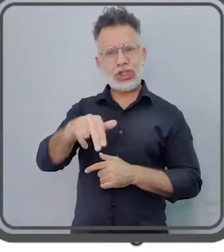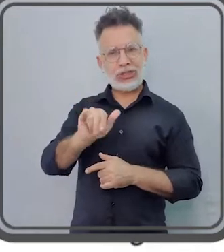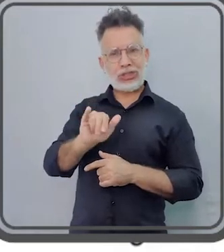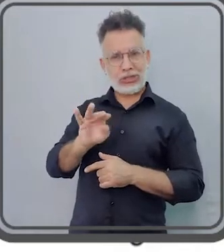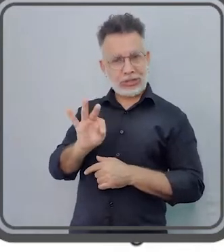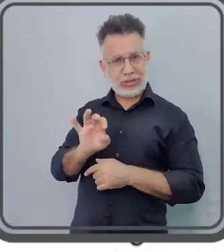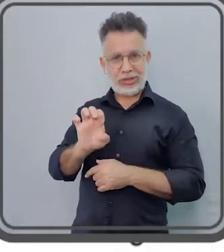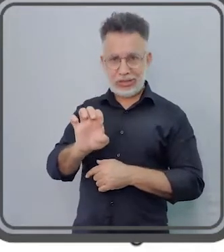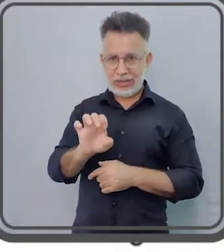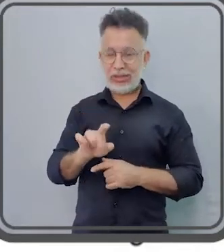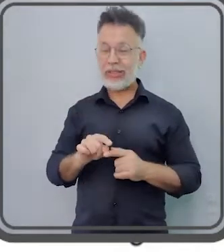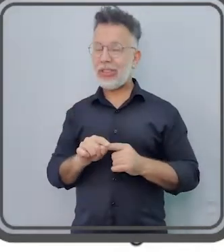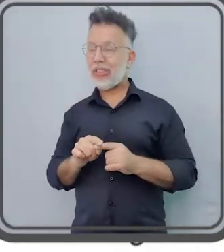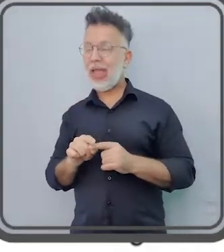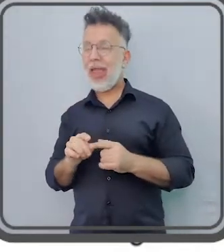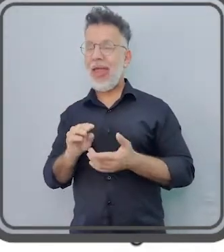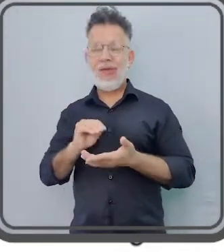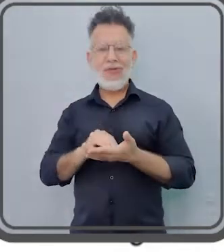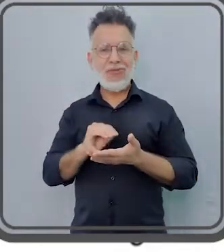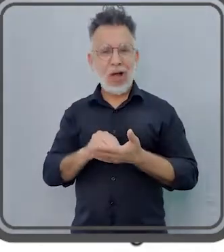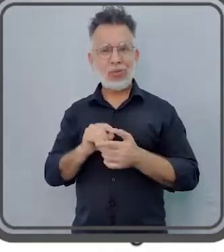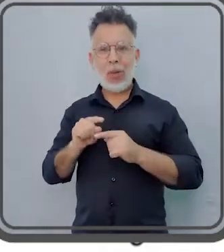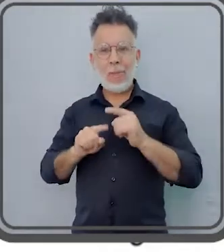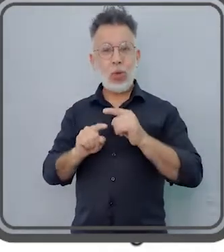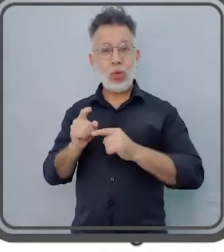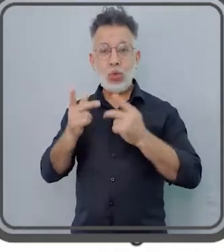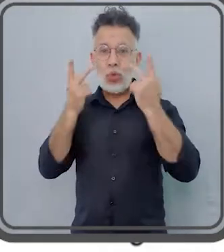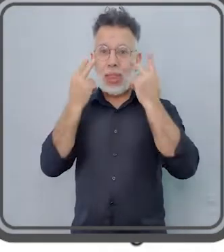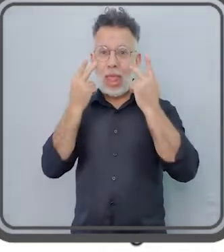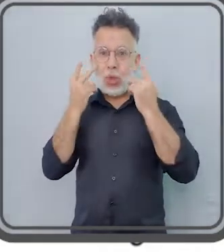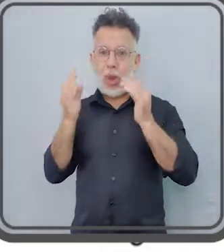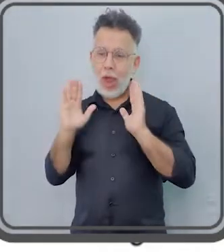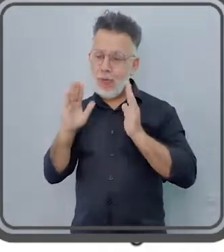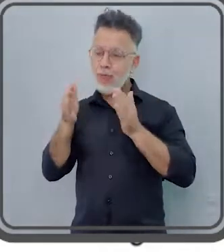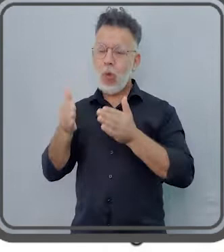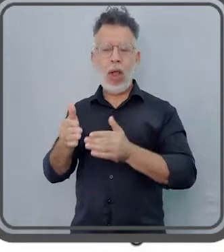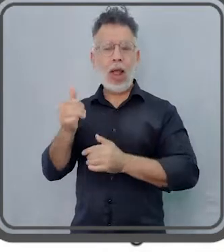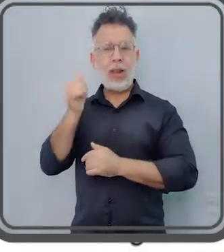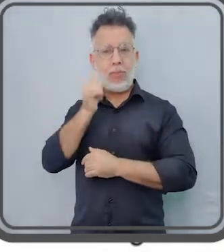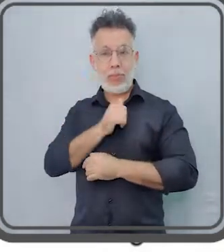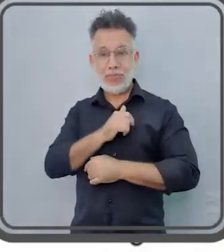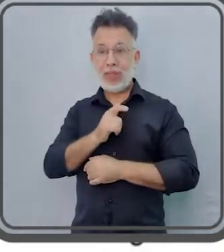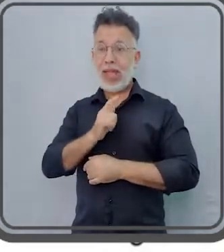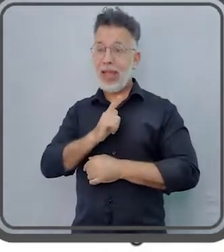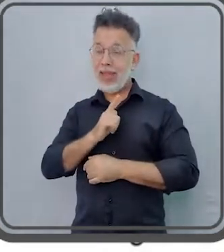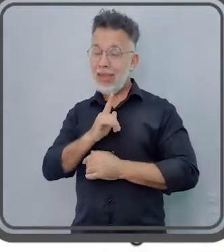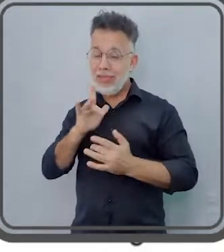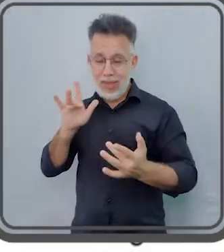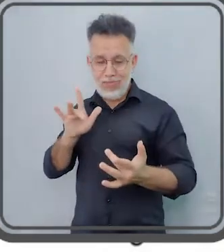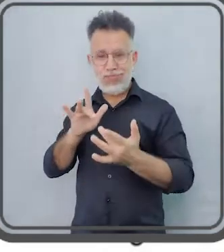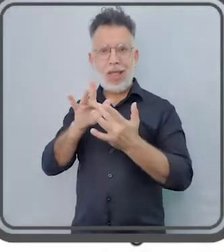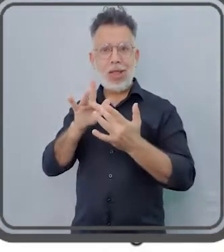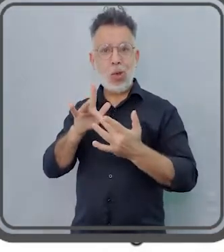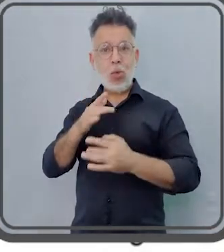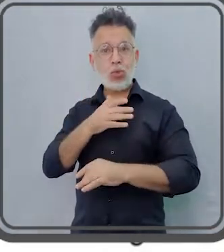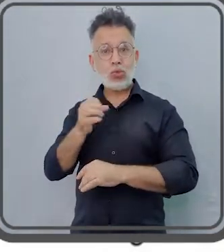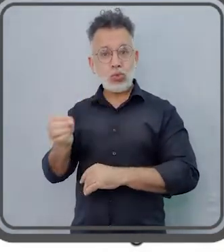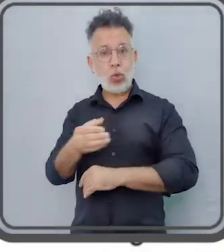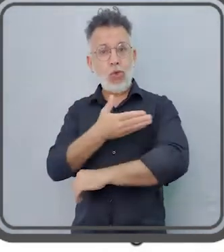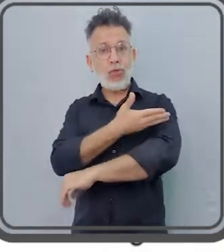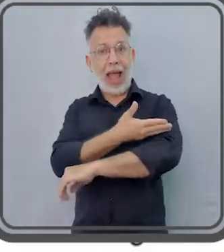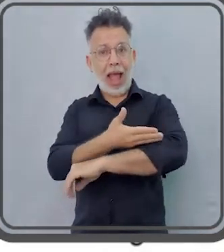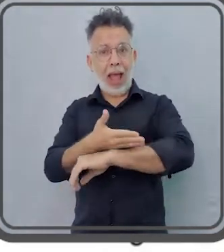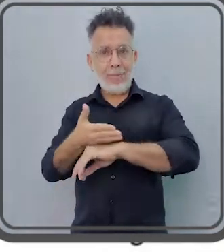insumos naturais, né, de ingredientes naturais, de um produto mais natural, veio muito forte, que vem muito de encontro com nossos novos